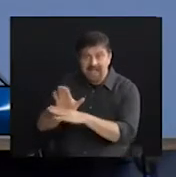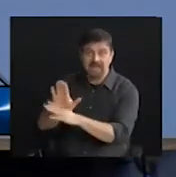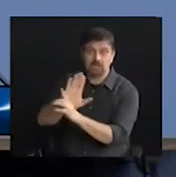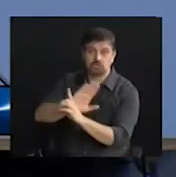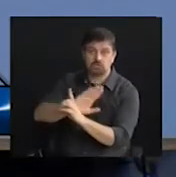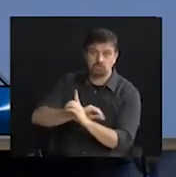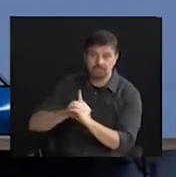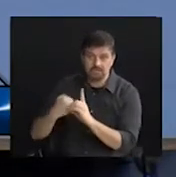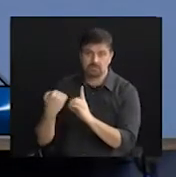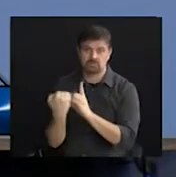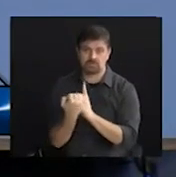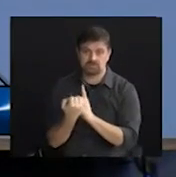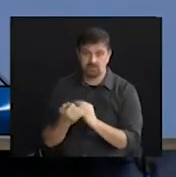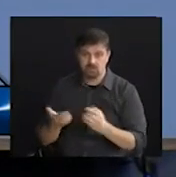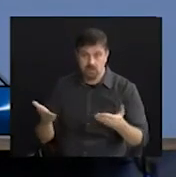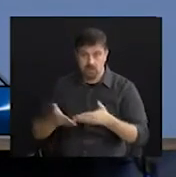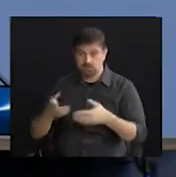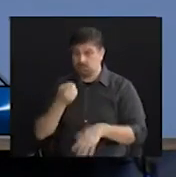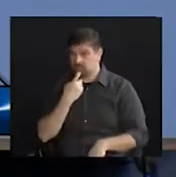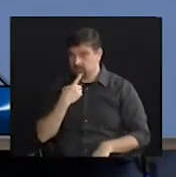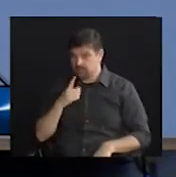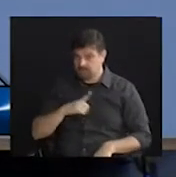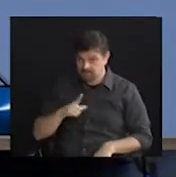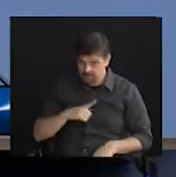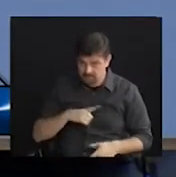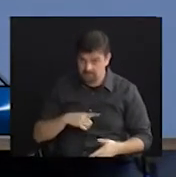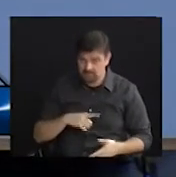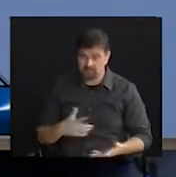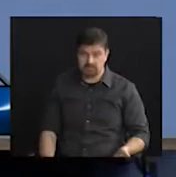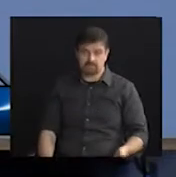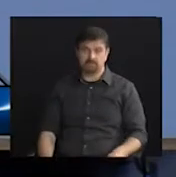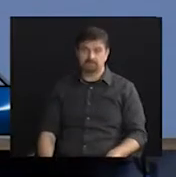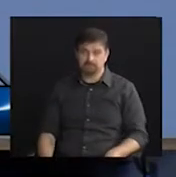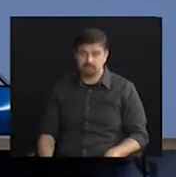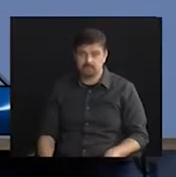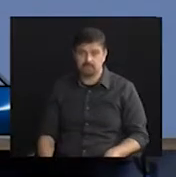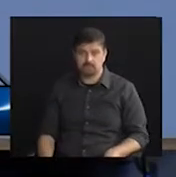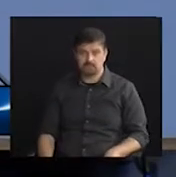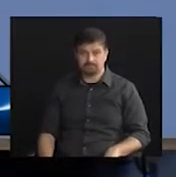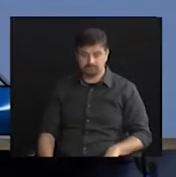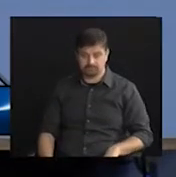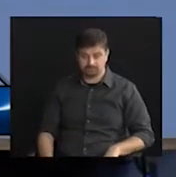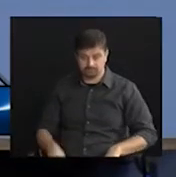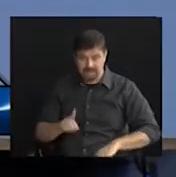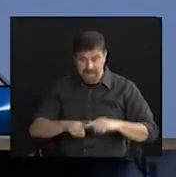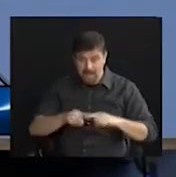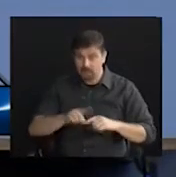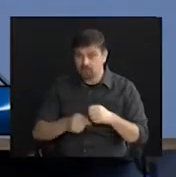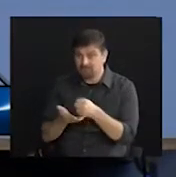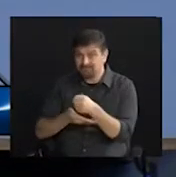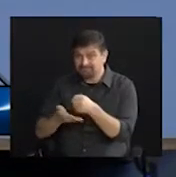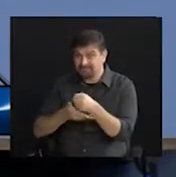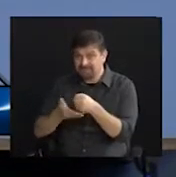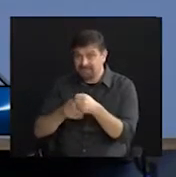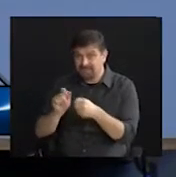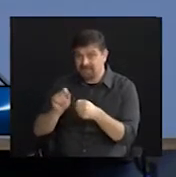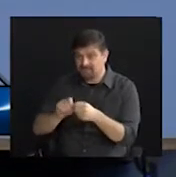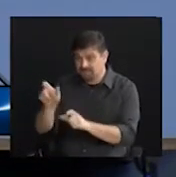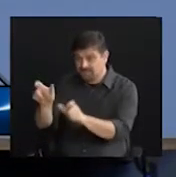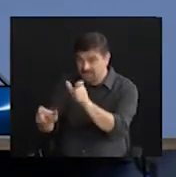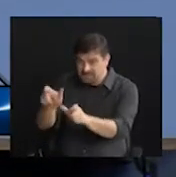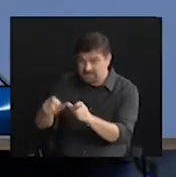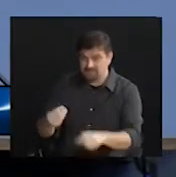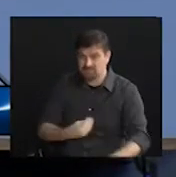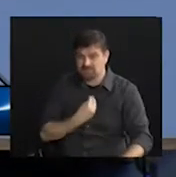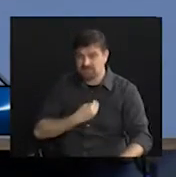hoje oferecidas pelo município, pela União, e que são instrumentos fundamentais para a transformação da vida de milhões de pessoas,